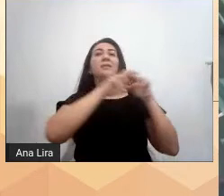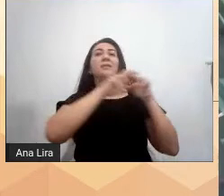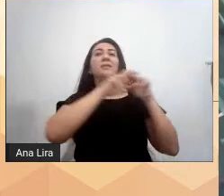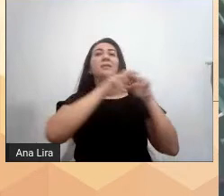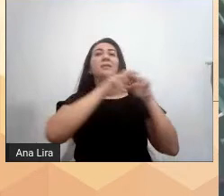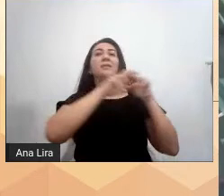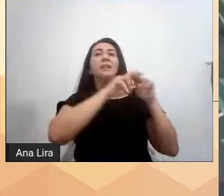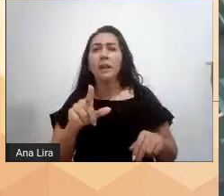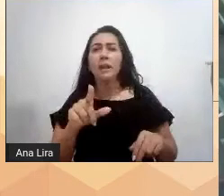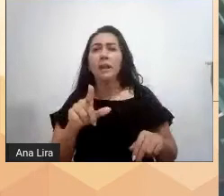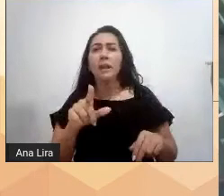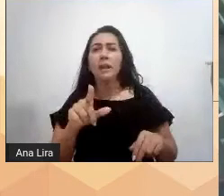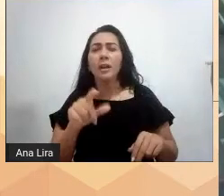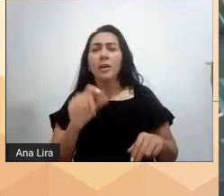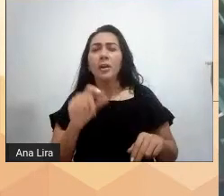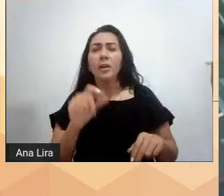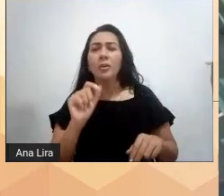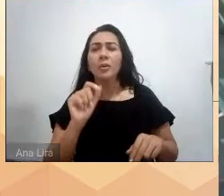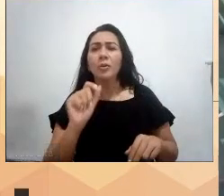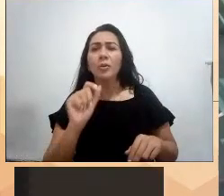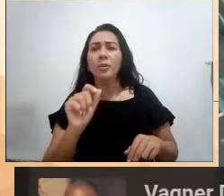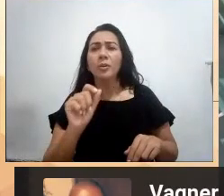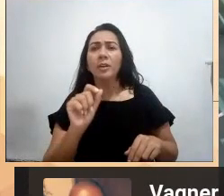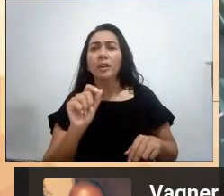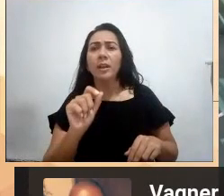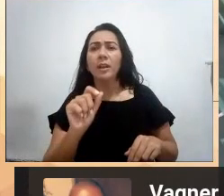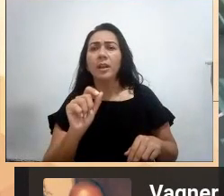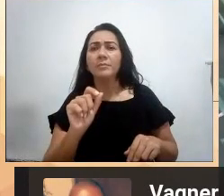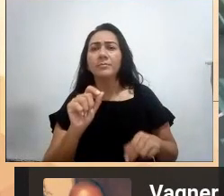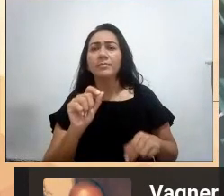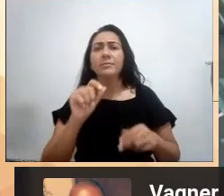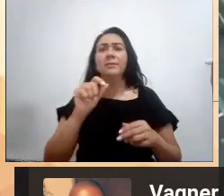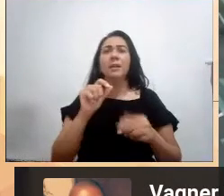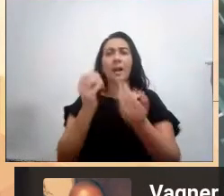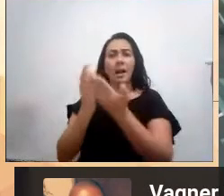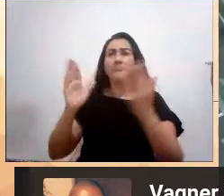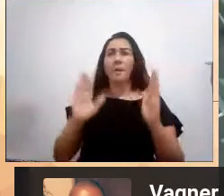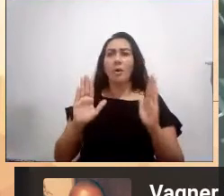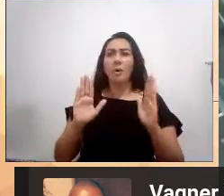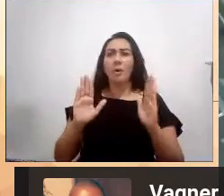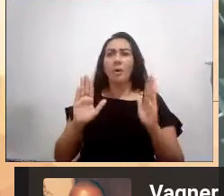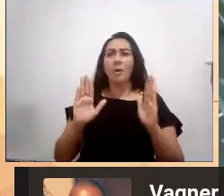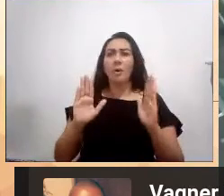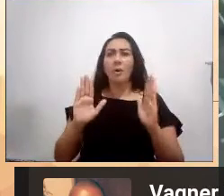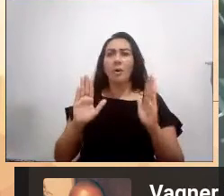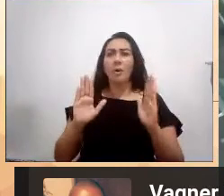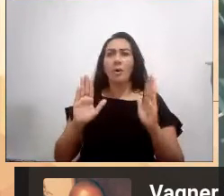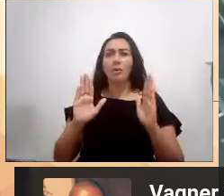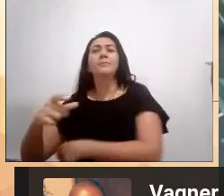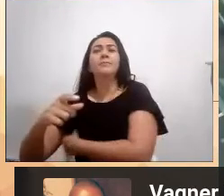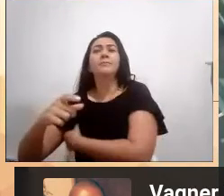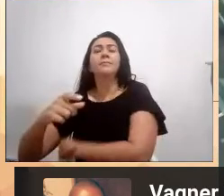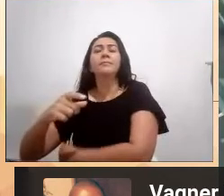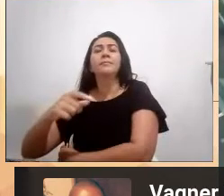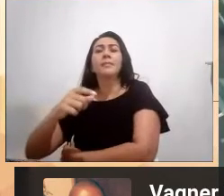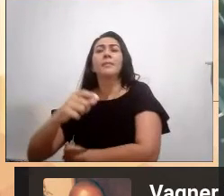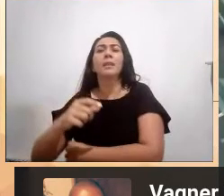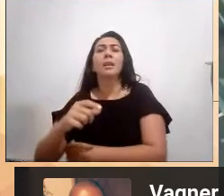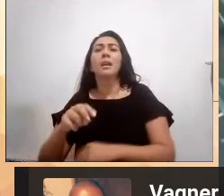oficinas e aqui é o auditório, né? Então, na porta do auditório, eu estava na porta do auditório e entrou uma